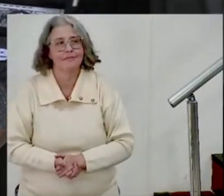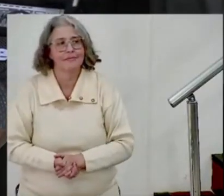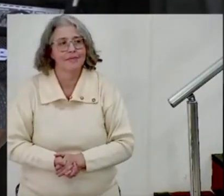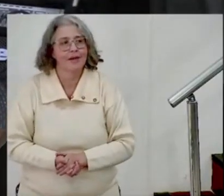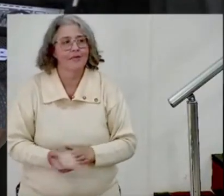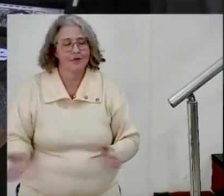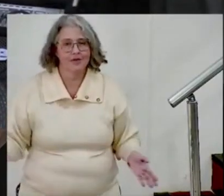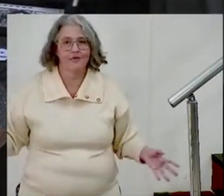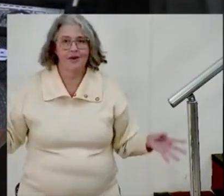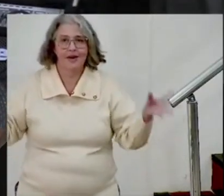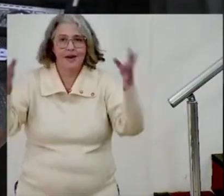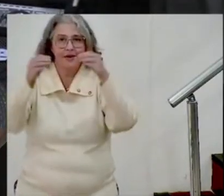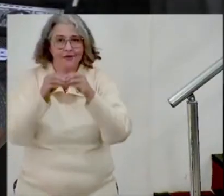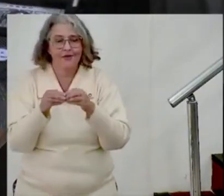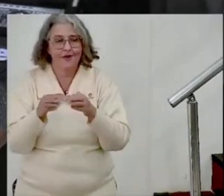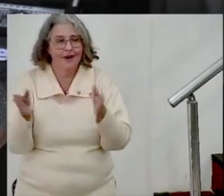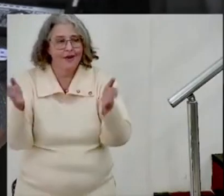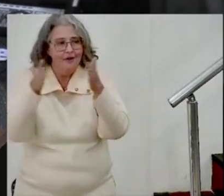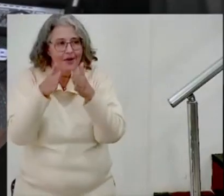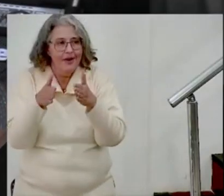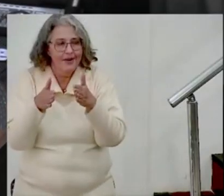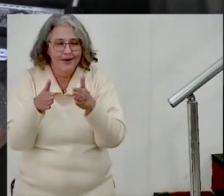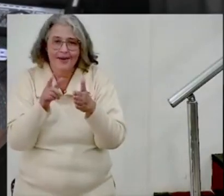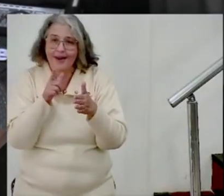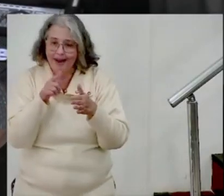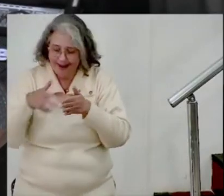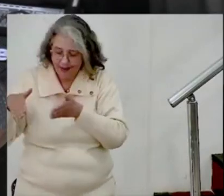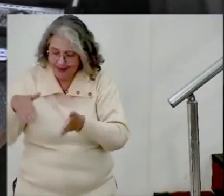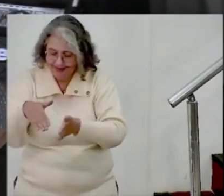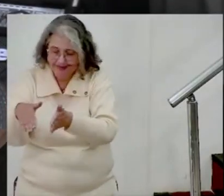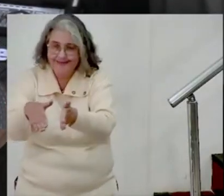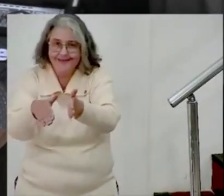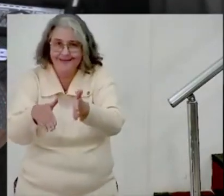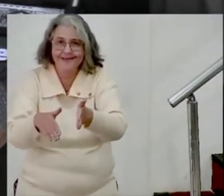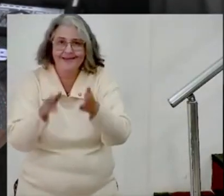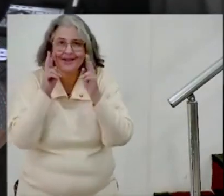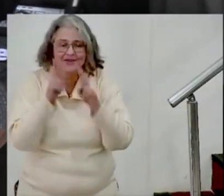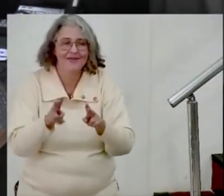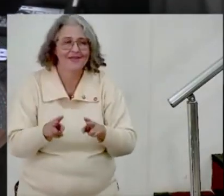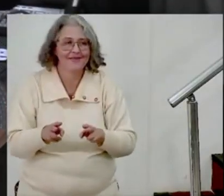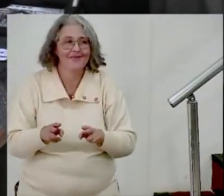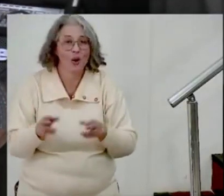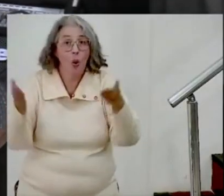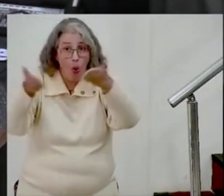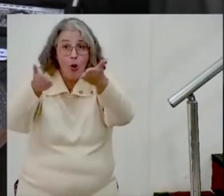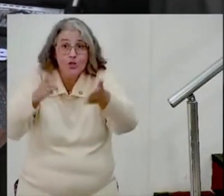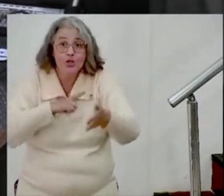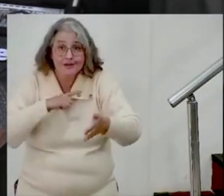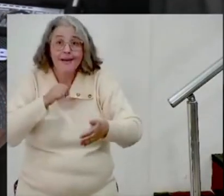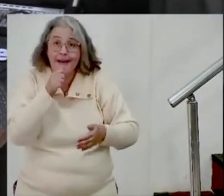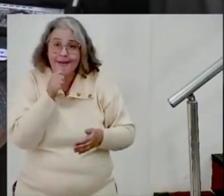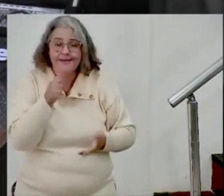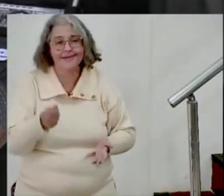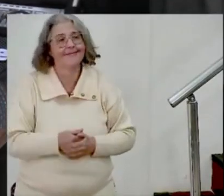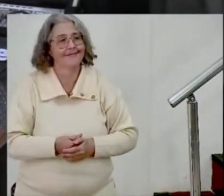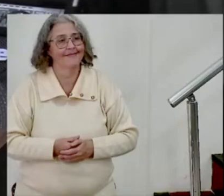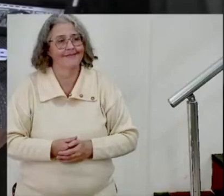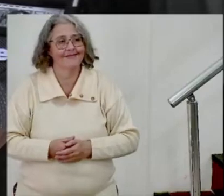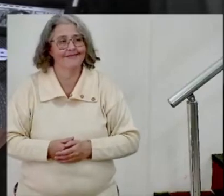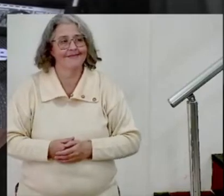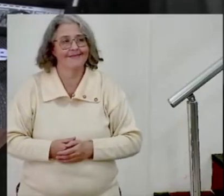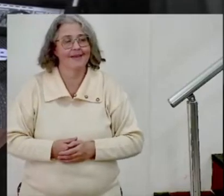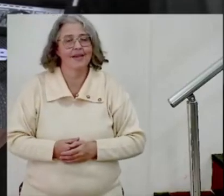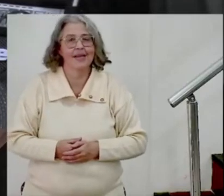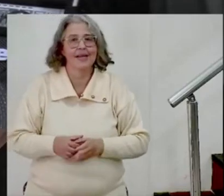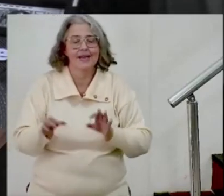foram escavadas e você vê a água fluindo. E foi encontrada uma pedra no meio do túnel que explicava a obra.